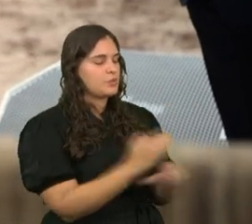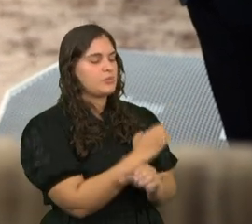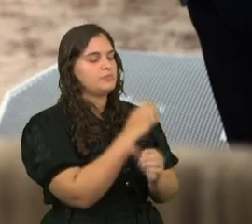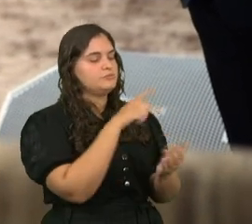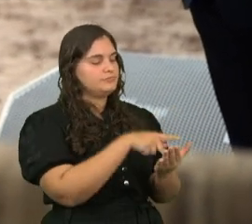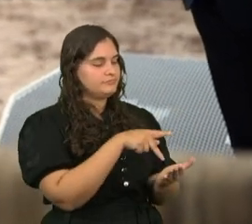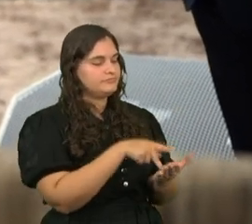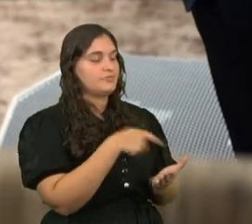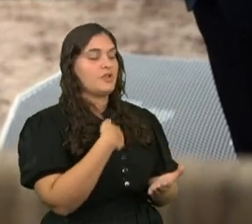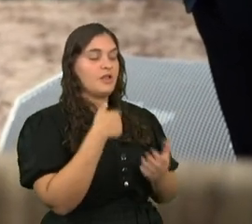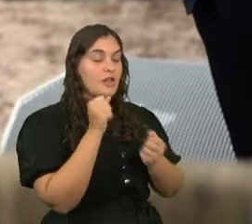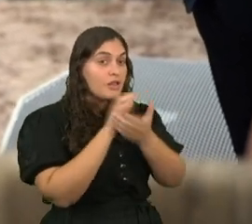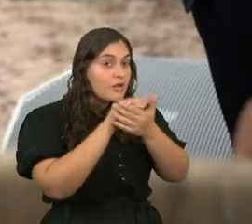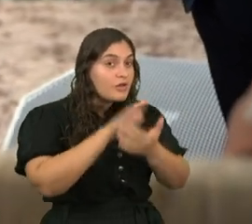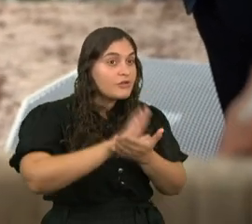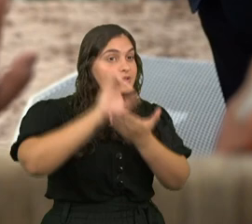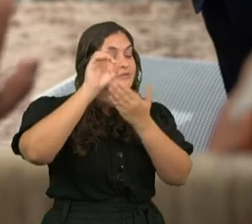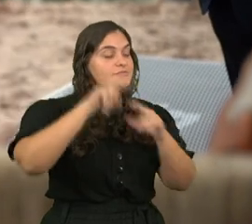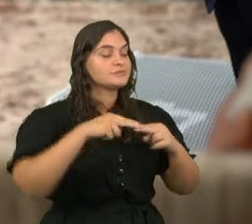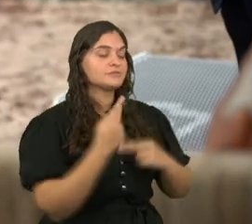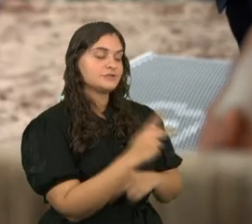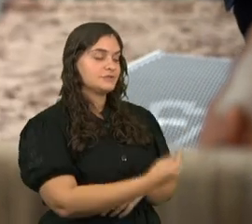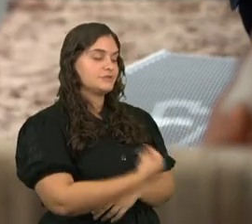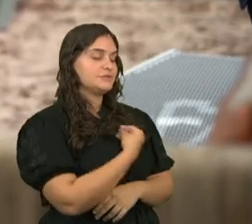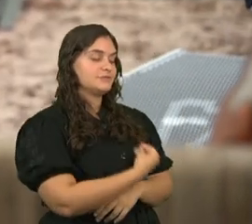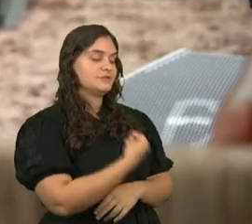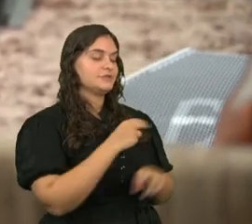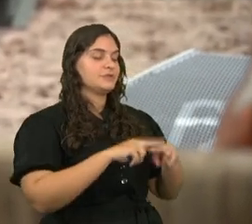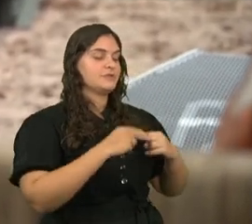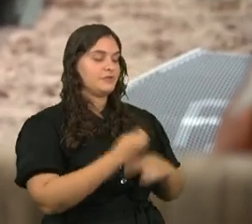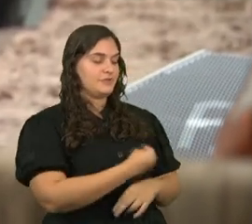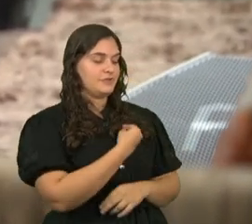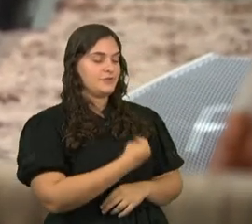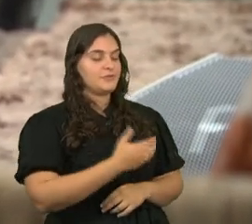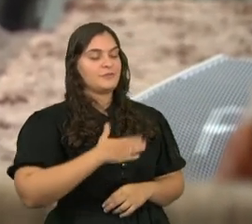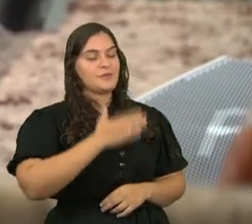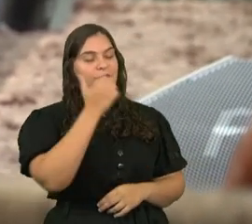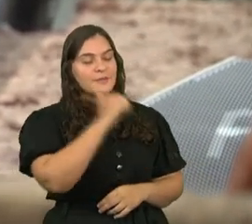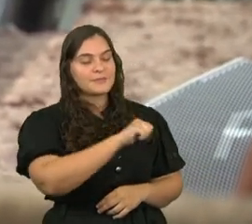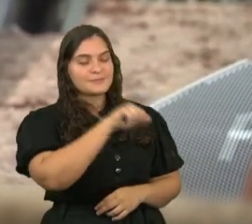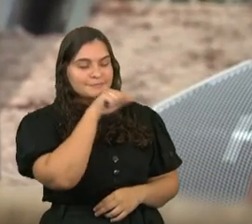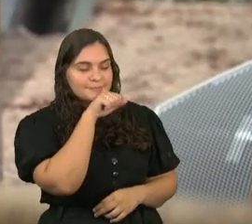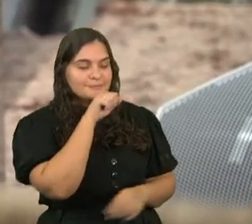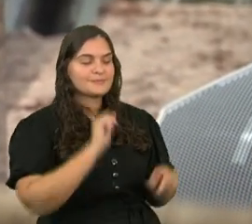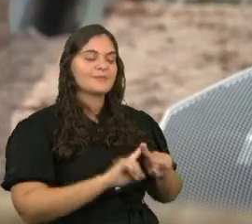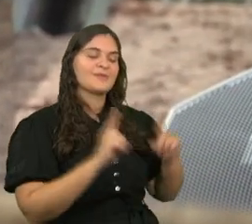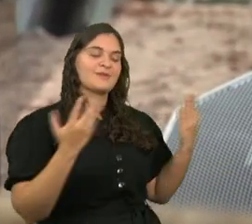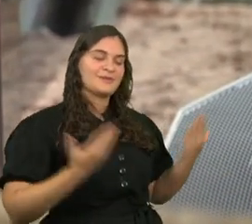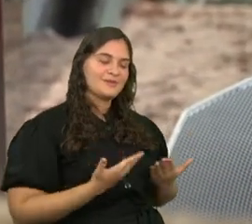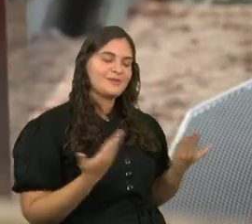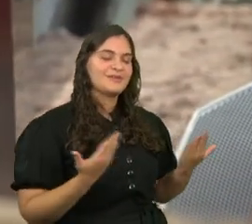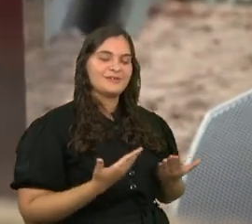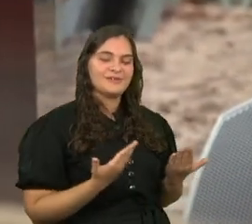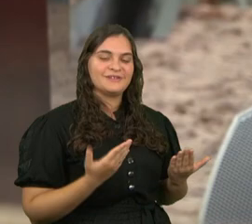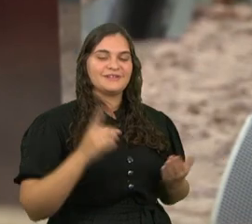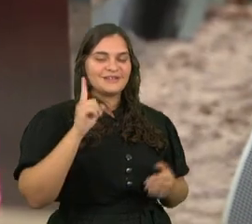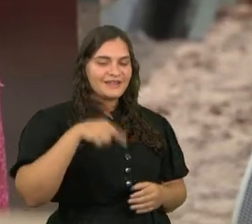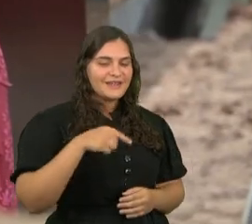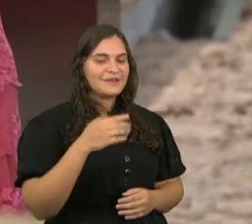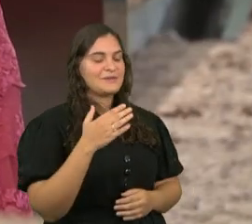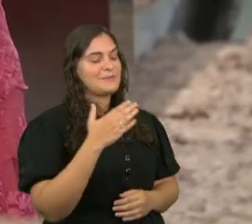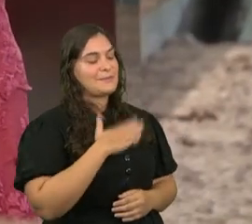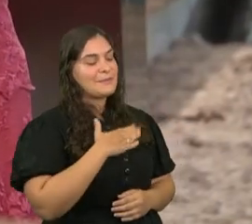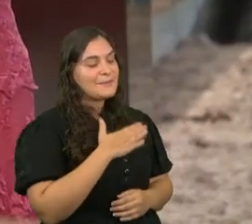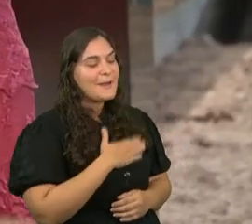louvo a Deus pela sua vida, pela vida da minha mãe. Mas hoje é o dia do aniversário do meu amorzinho, do meu